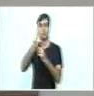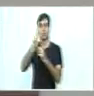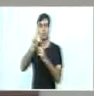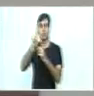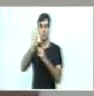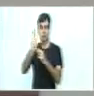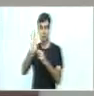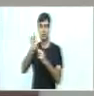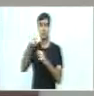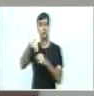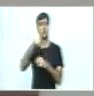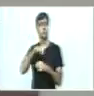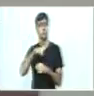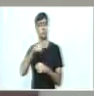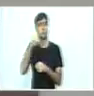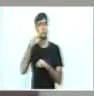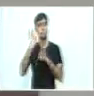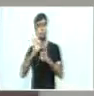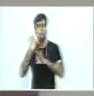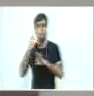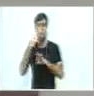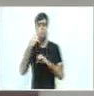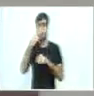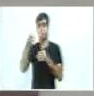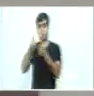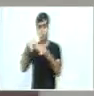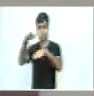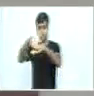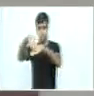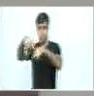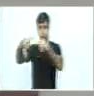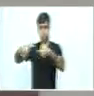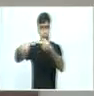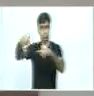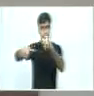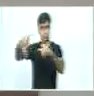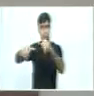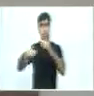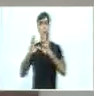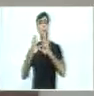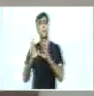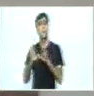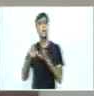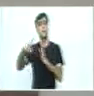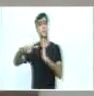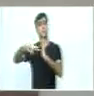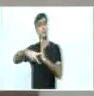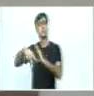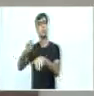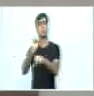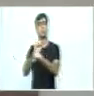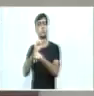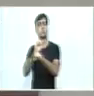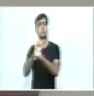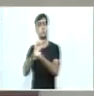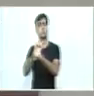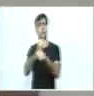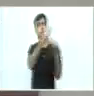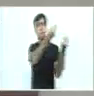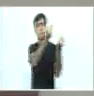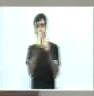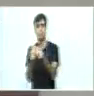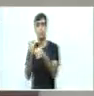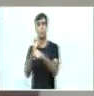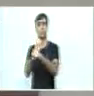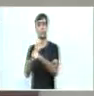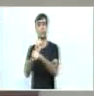Educação, para poder fazer uma discussão interna. E aí o sindicato ficou esperando que o Executivo mandasse